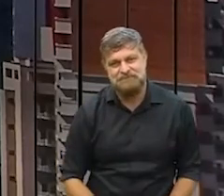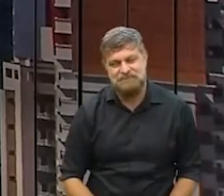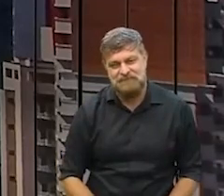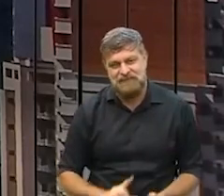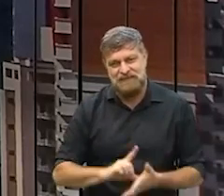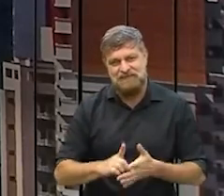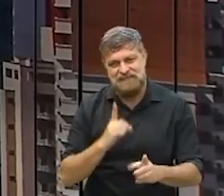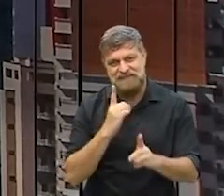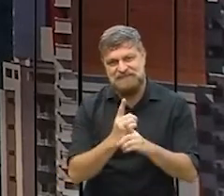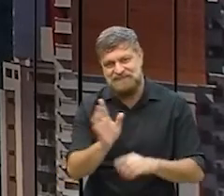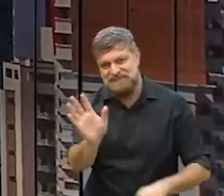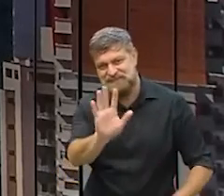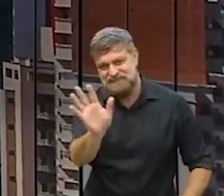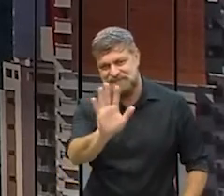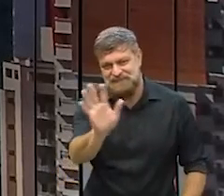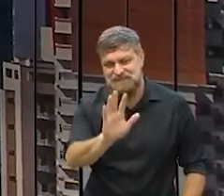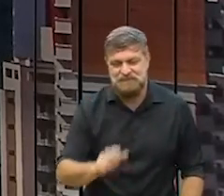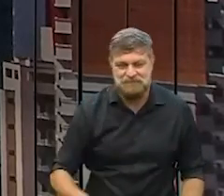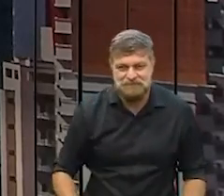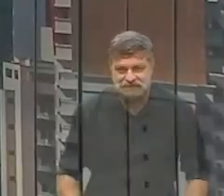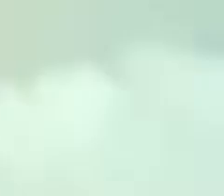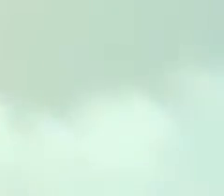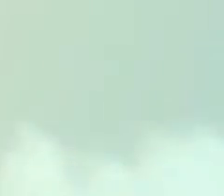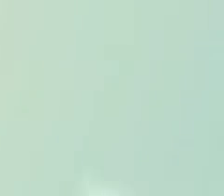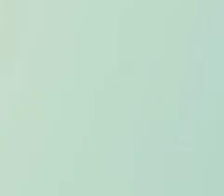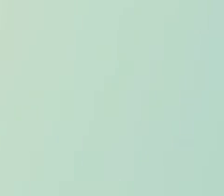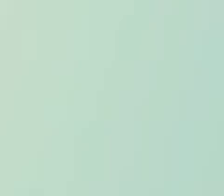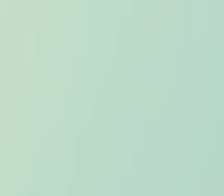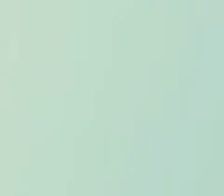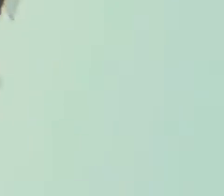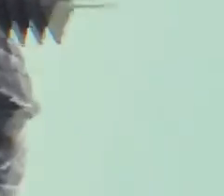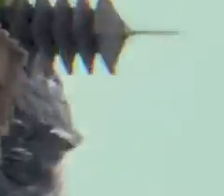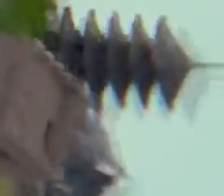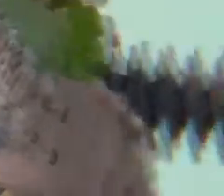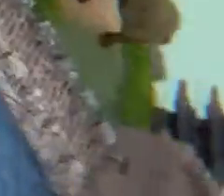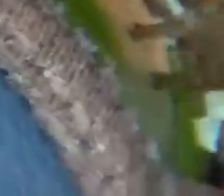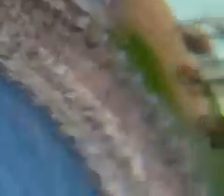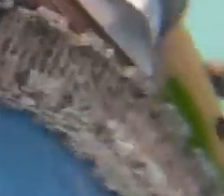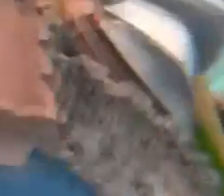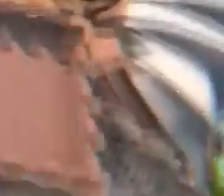até a próxima. Fique bem. Tchau, tchau.